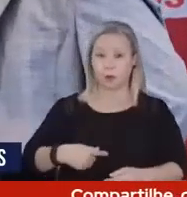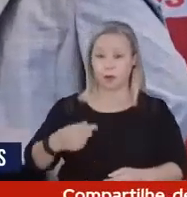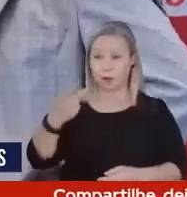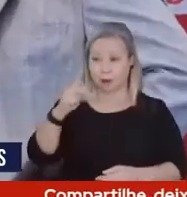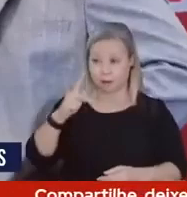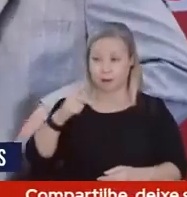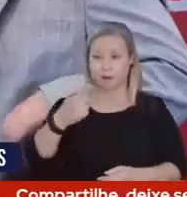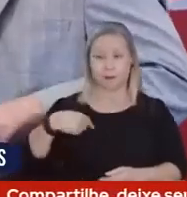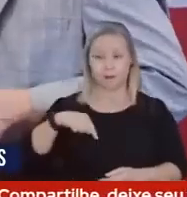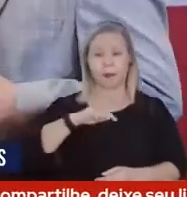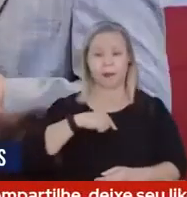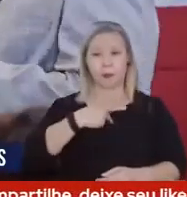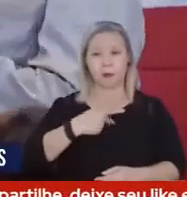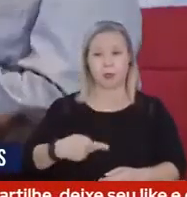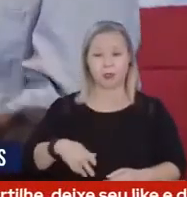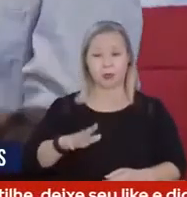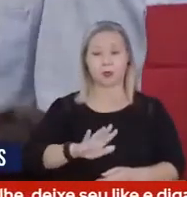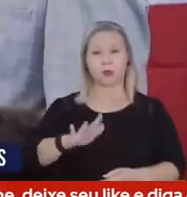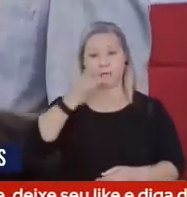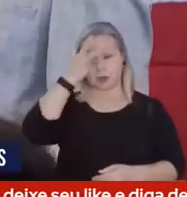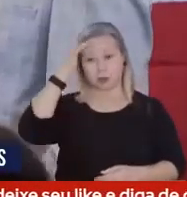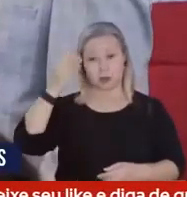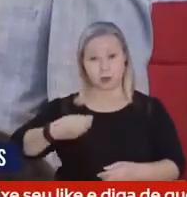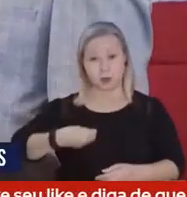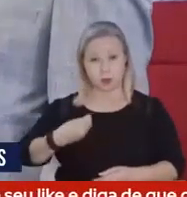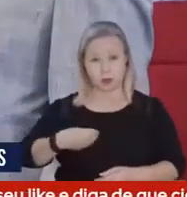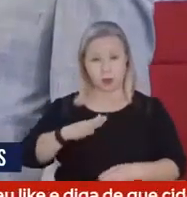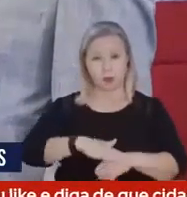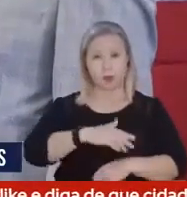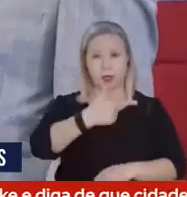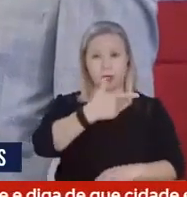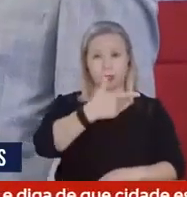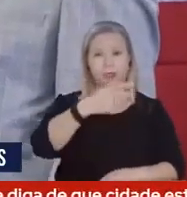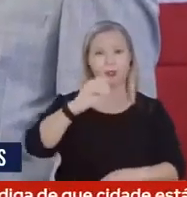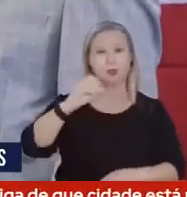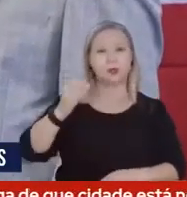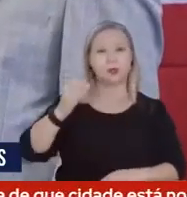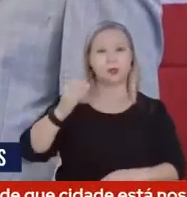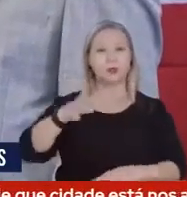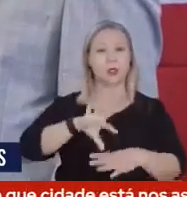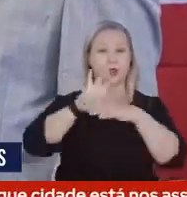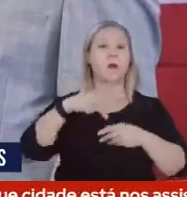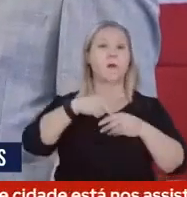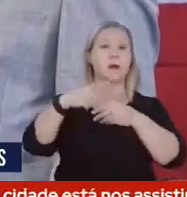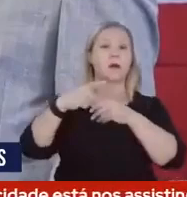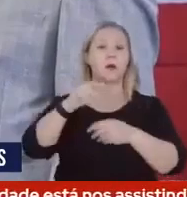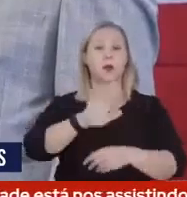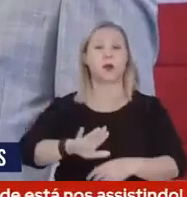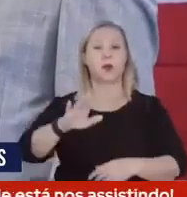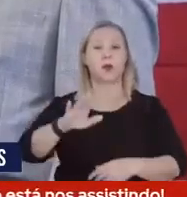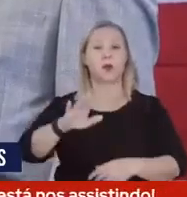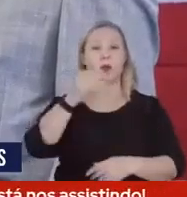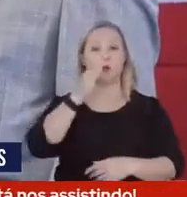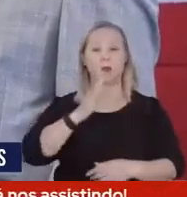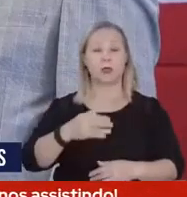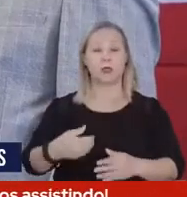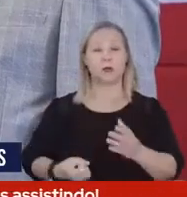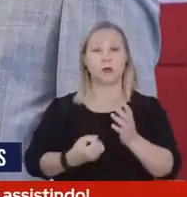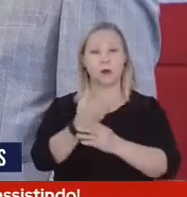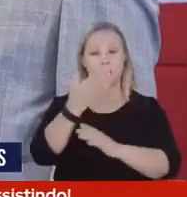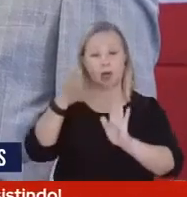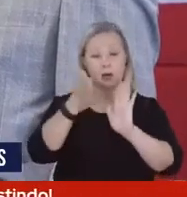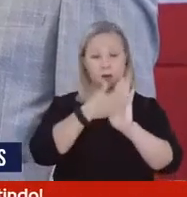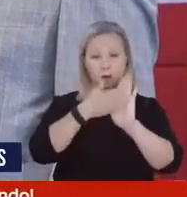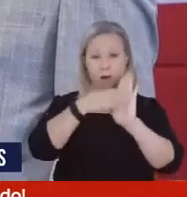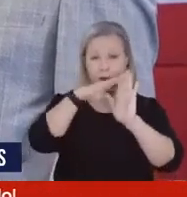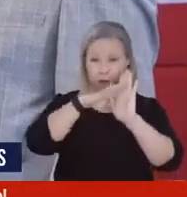pessoas que aqui estão, mais 200 lideranças petroleiras de todo o Brasil, elaboraram propostas para justamente nós